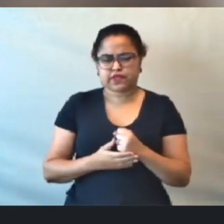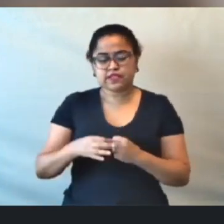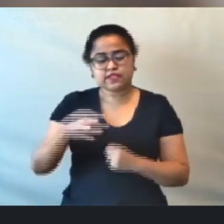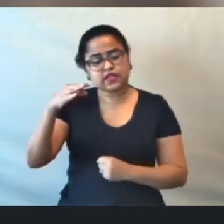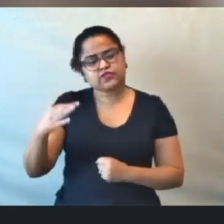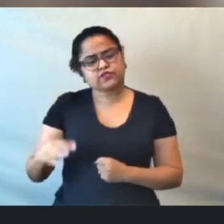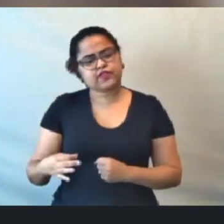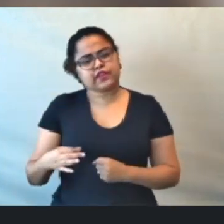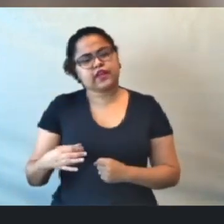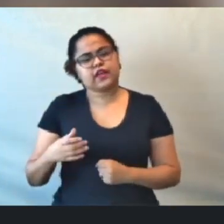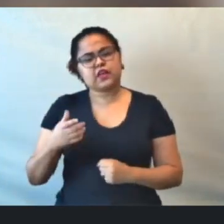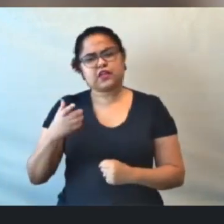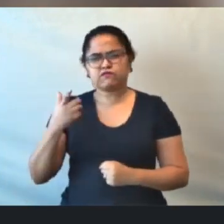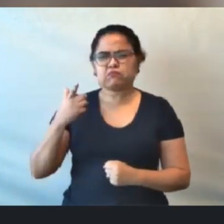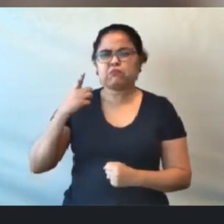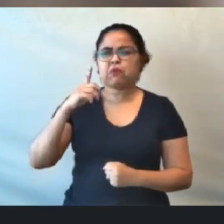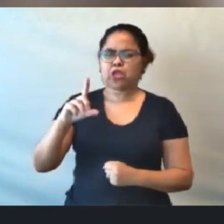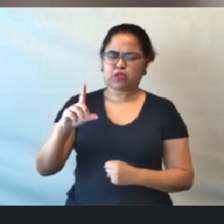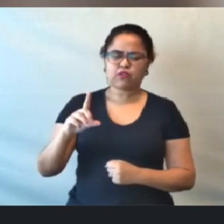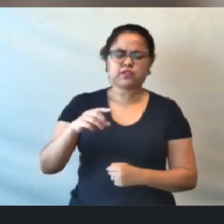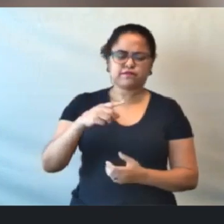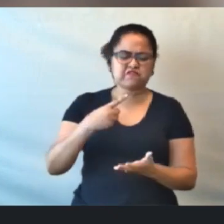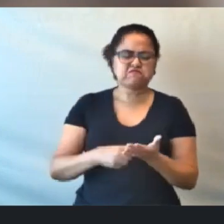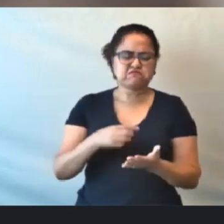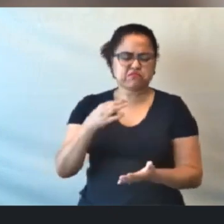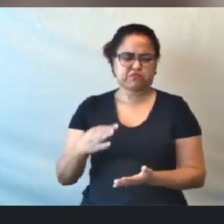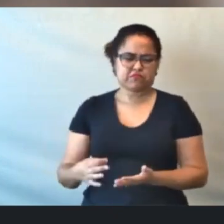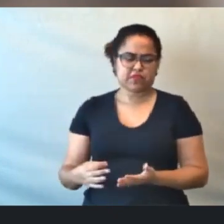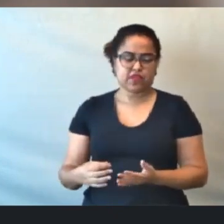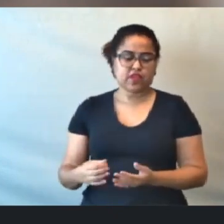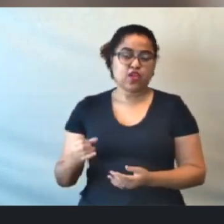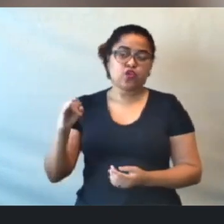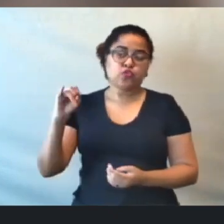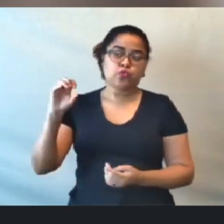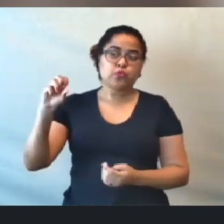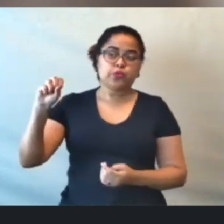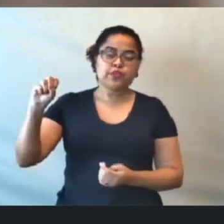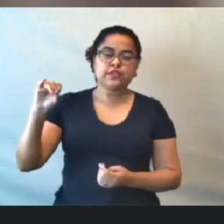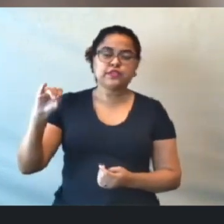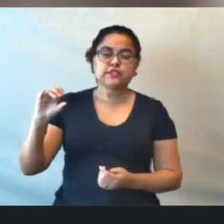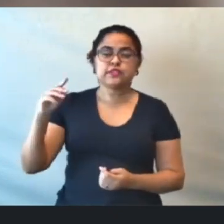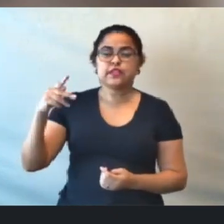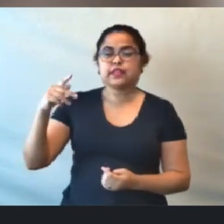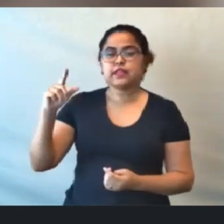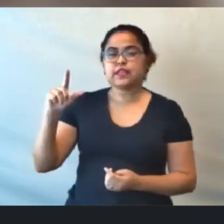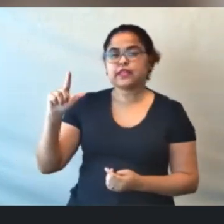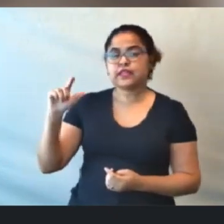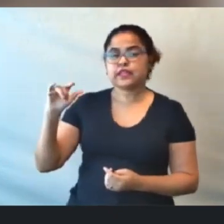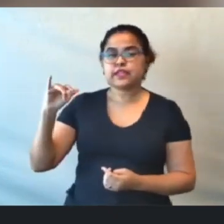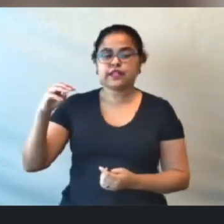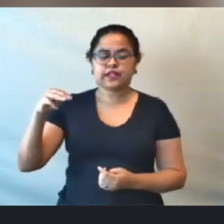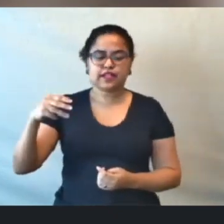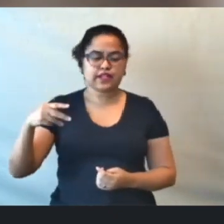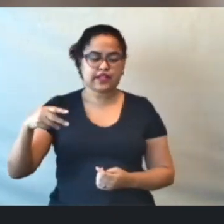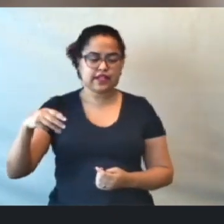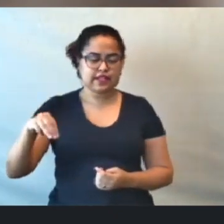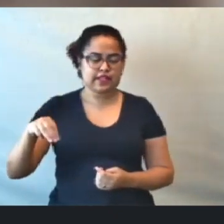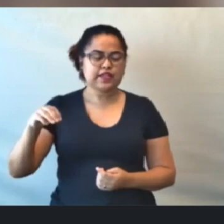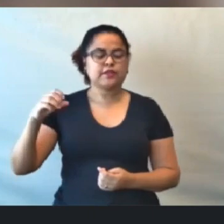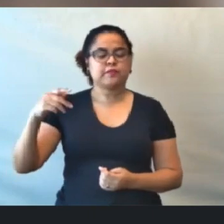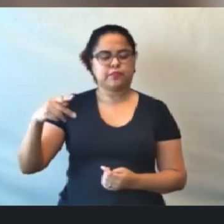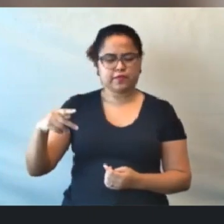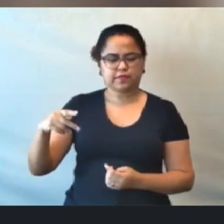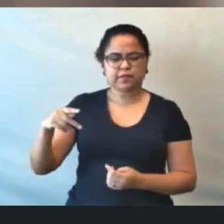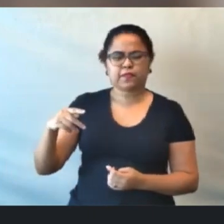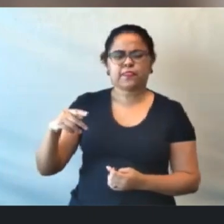essa literatura não existe. Então, quando a literatura não existe, o que a gente aconselhou, né, como pesquisadores, é